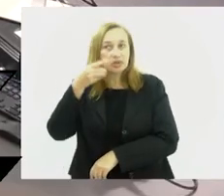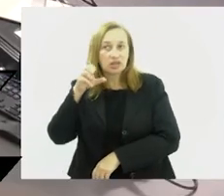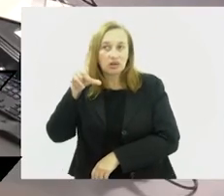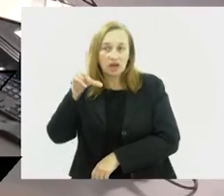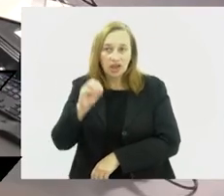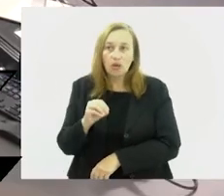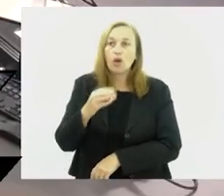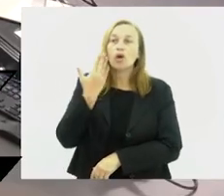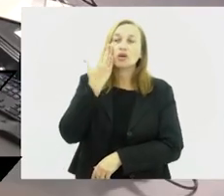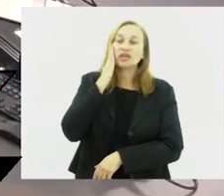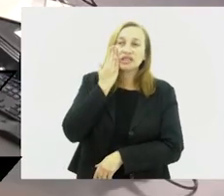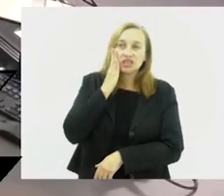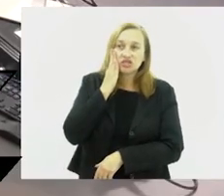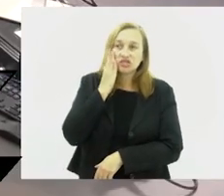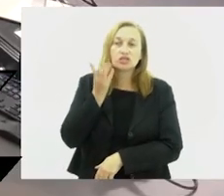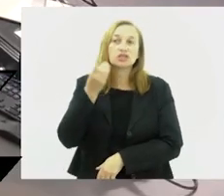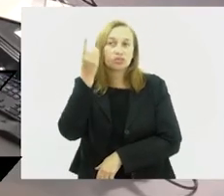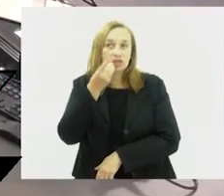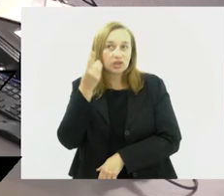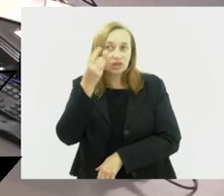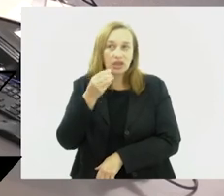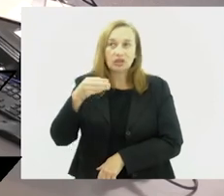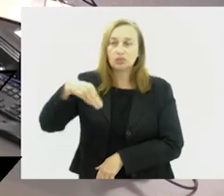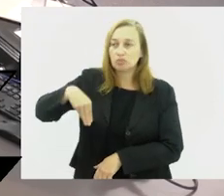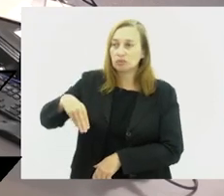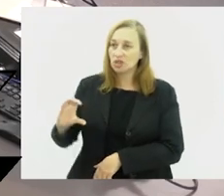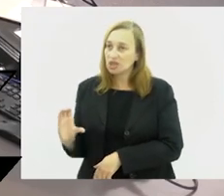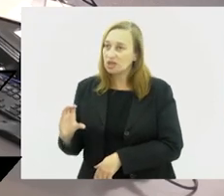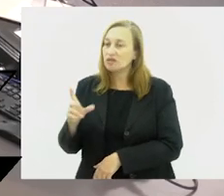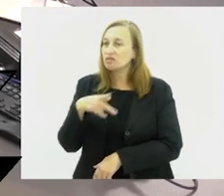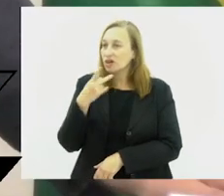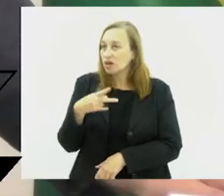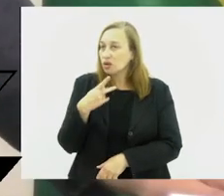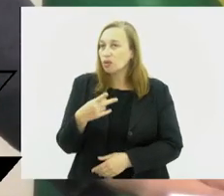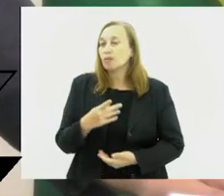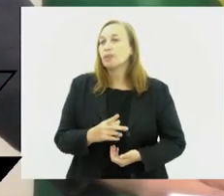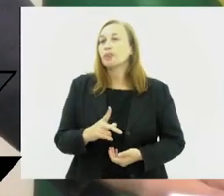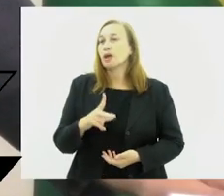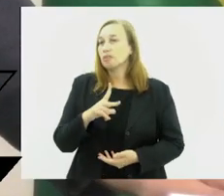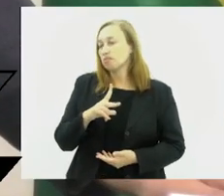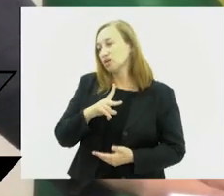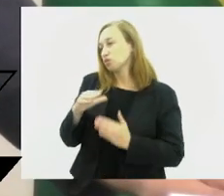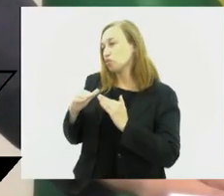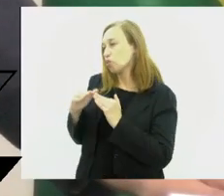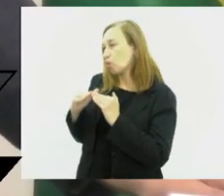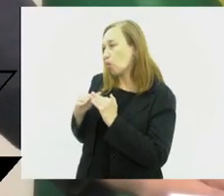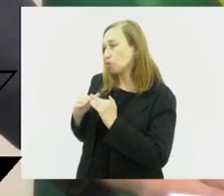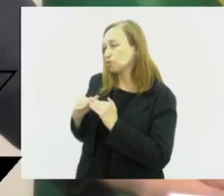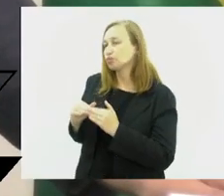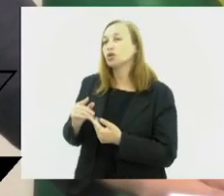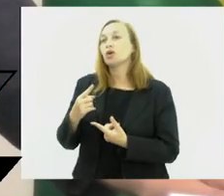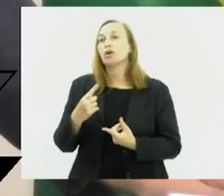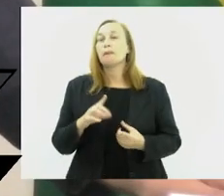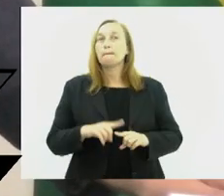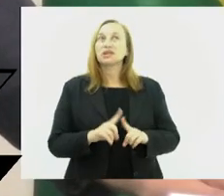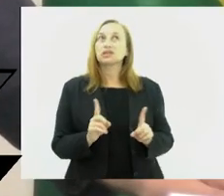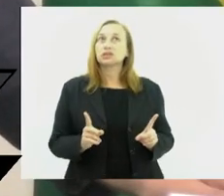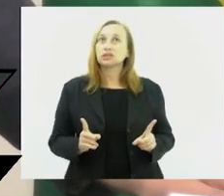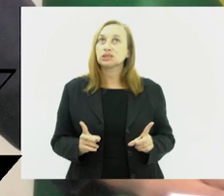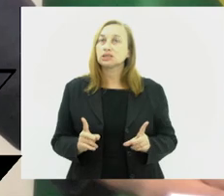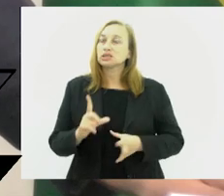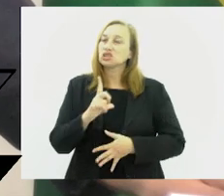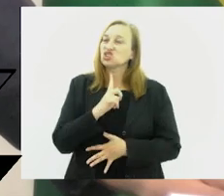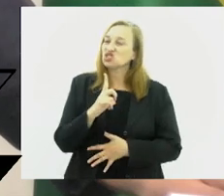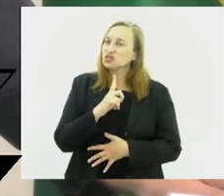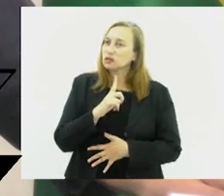Eu entendi o que o deputado Carlos Mick falou, e em parte concordo com ele, mas nós